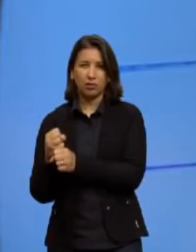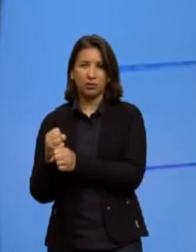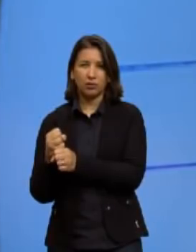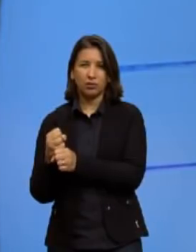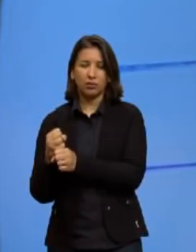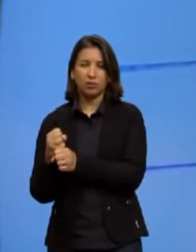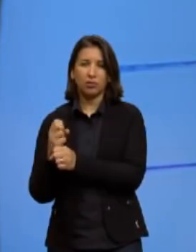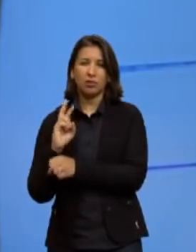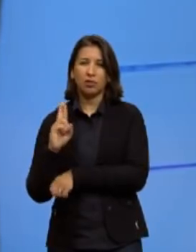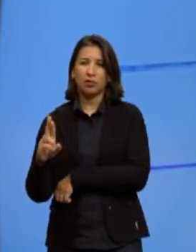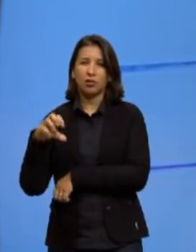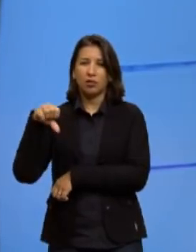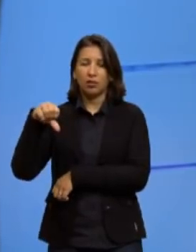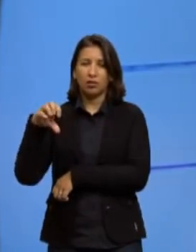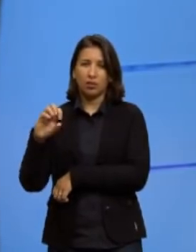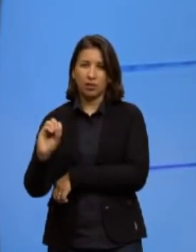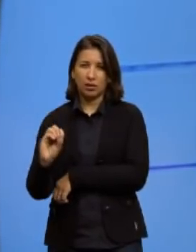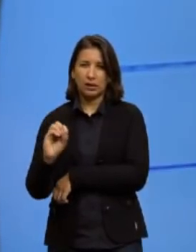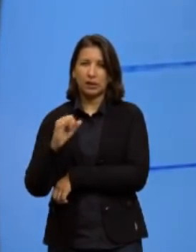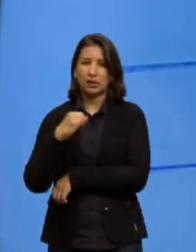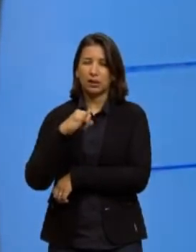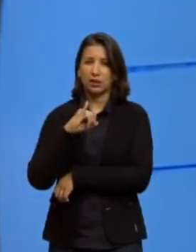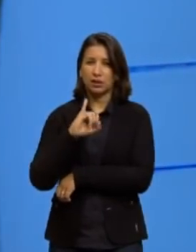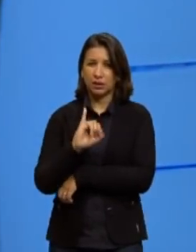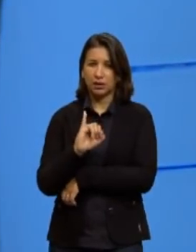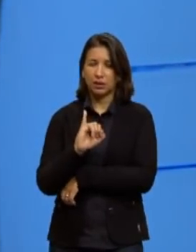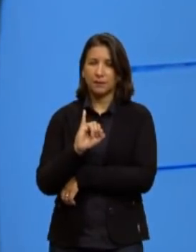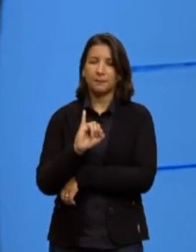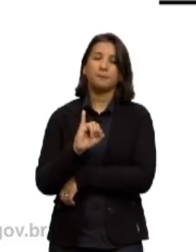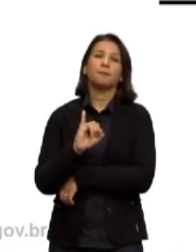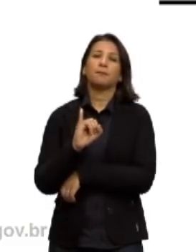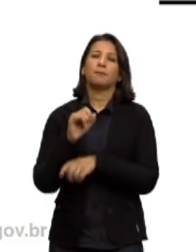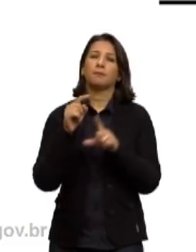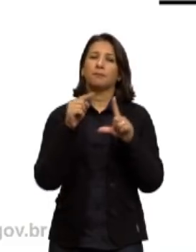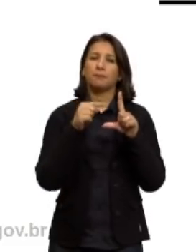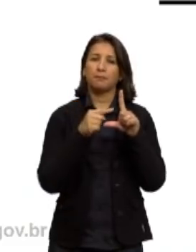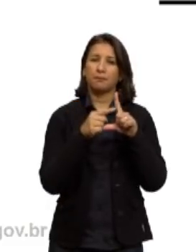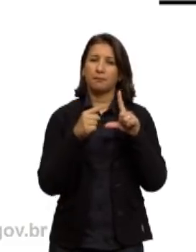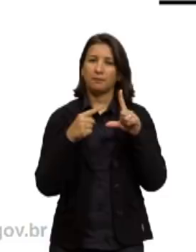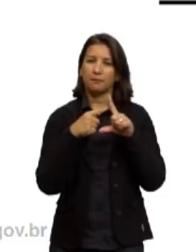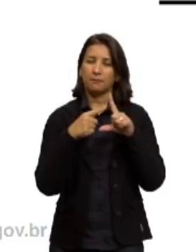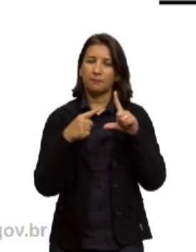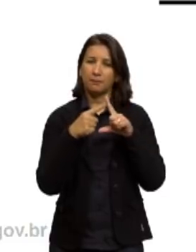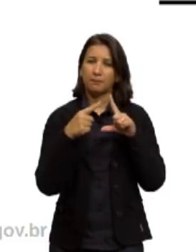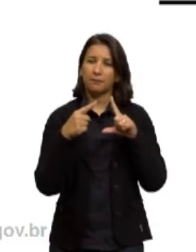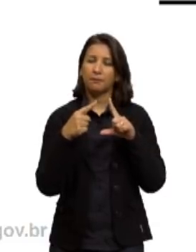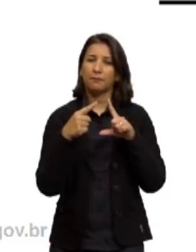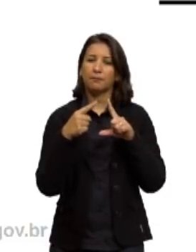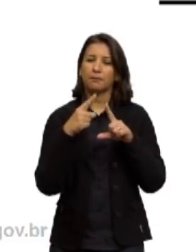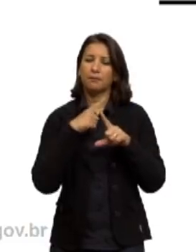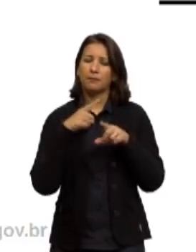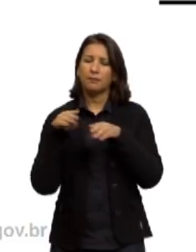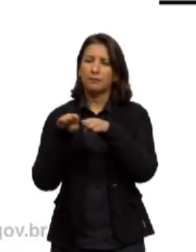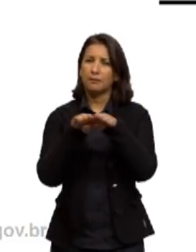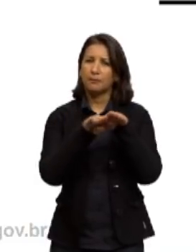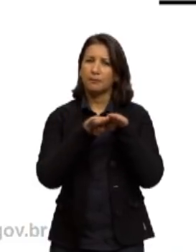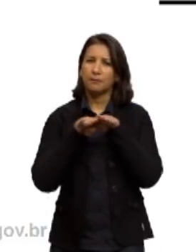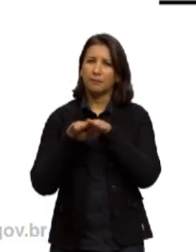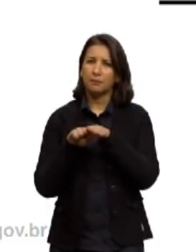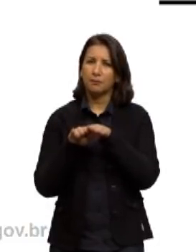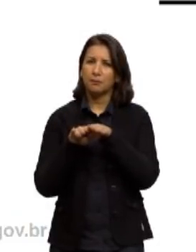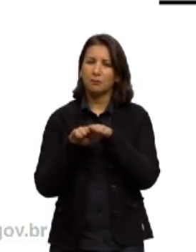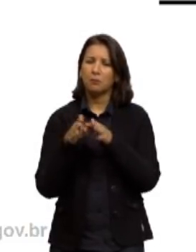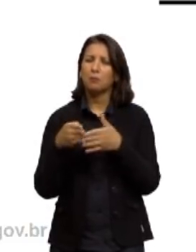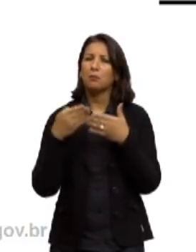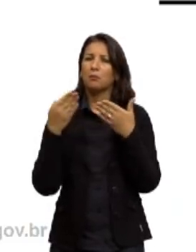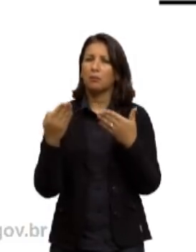90 se pelo teorema de tales existe uma proporção que proporção é